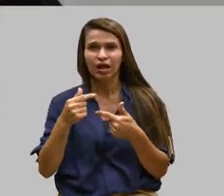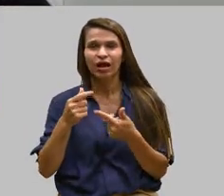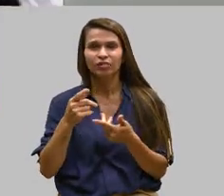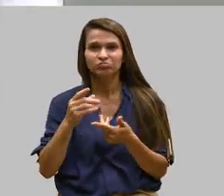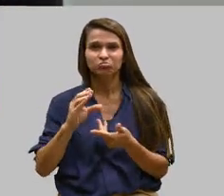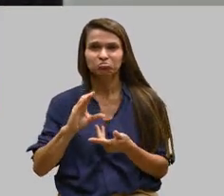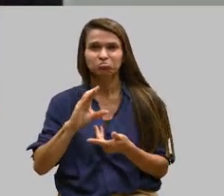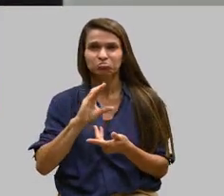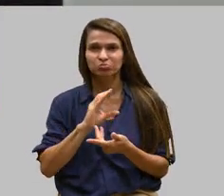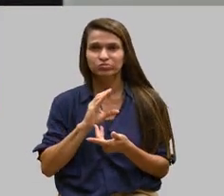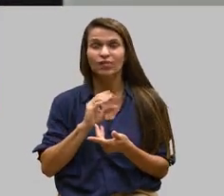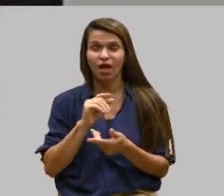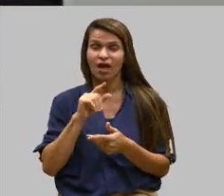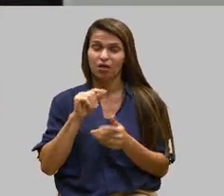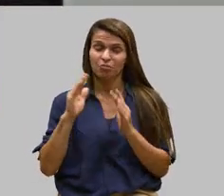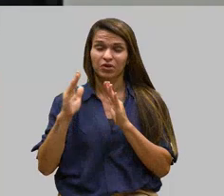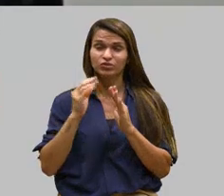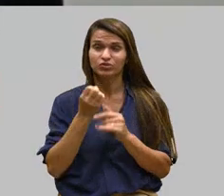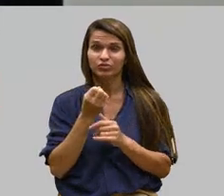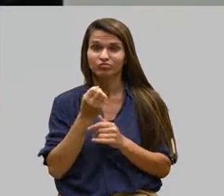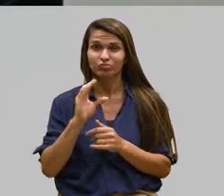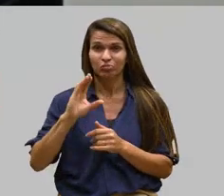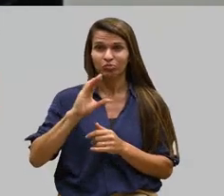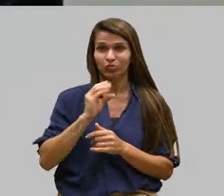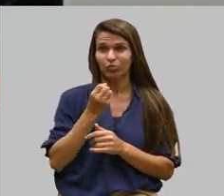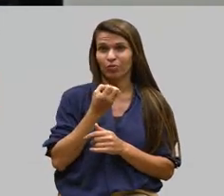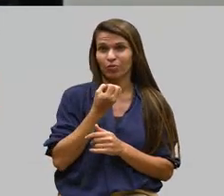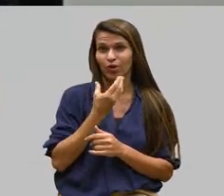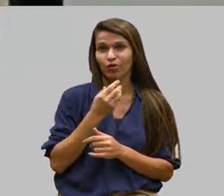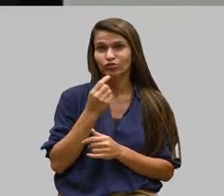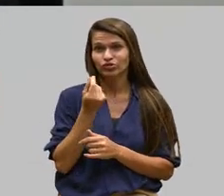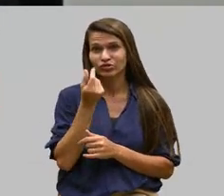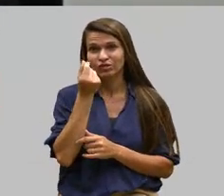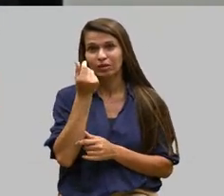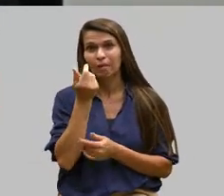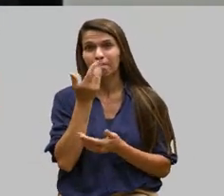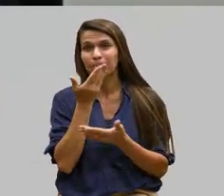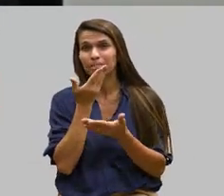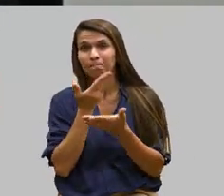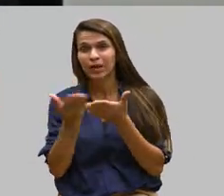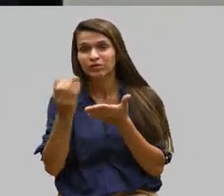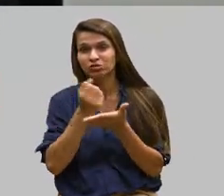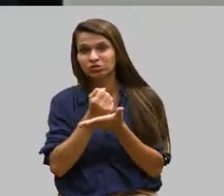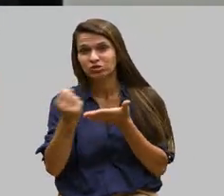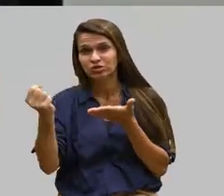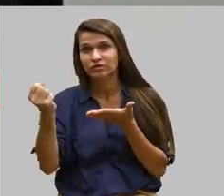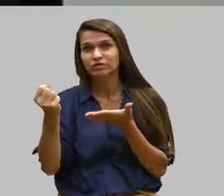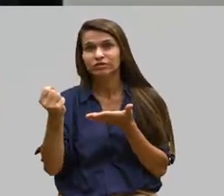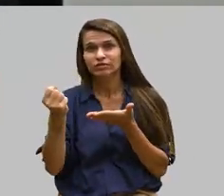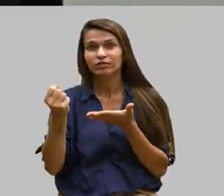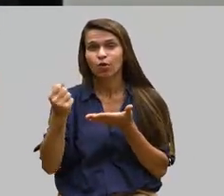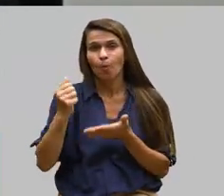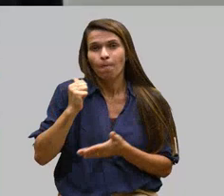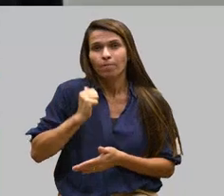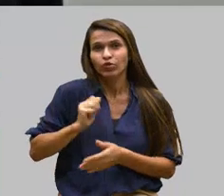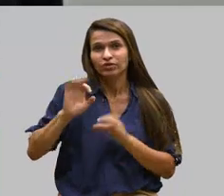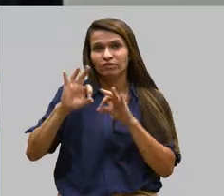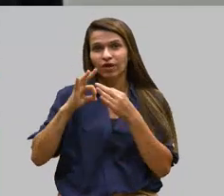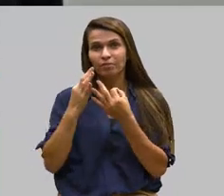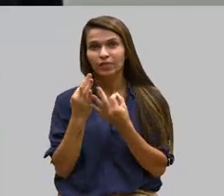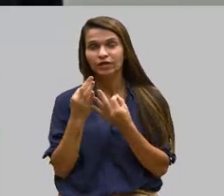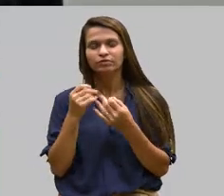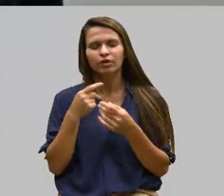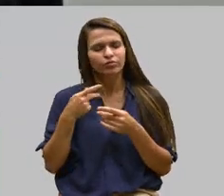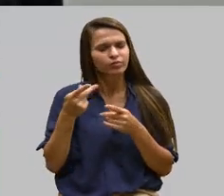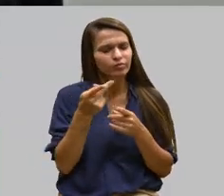mas aí se se registrava perdi o bolsa família depois não voltar então nós podemos fazer uma atento